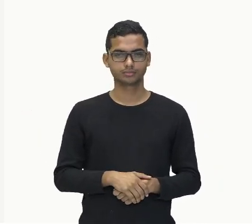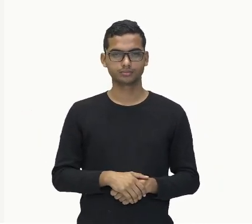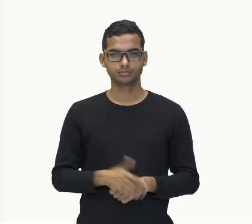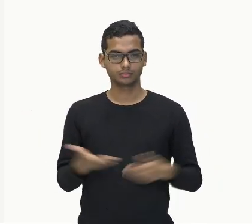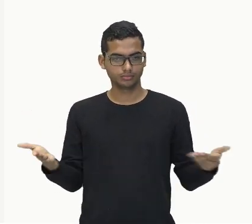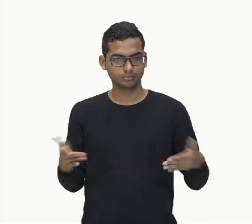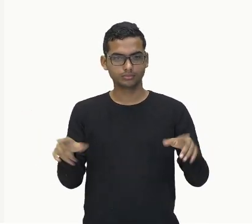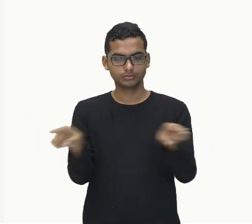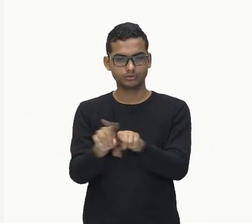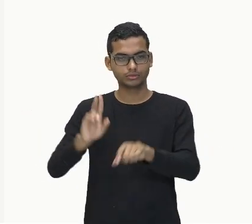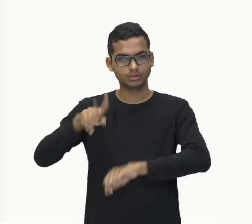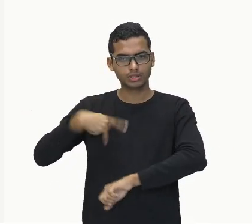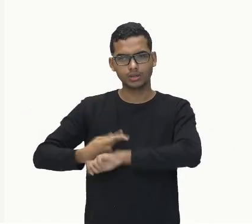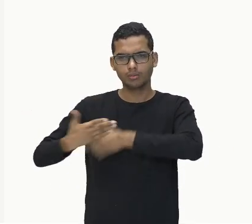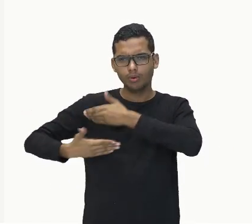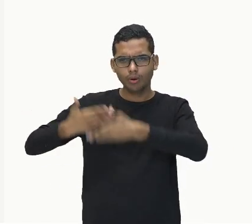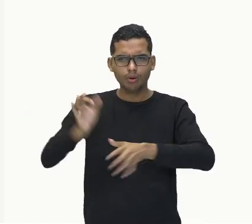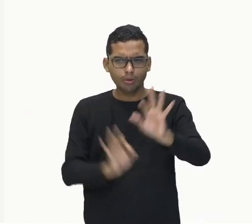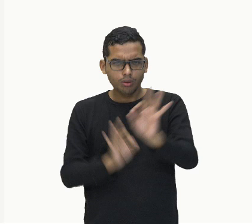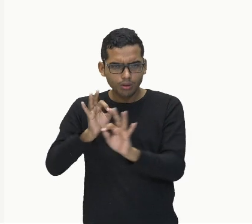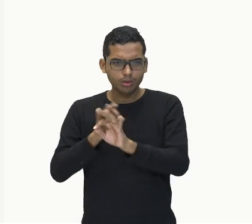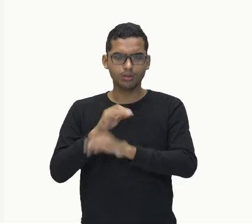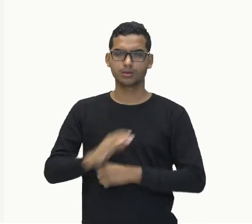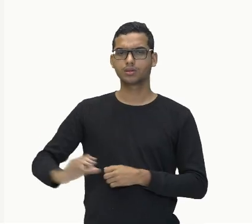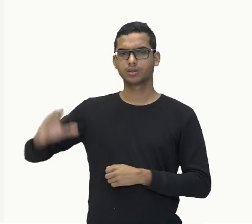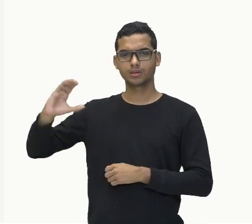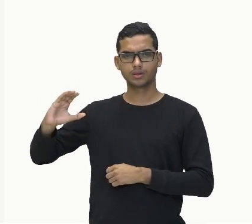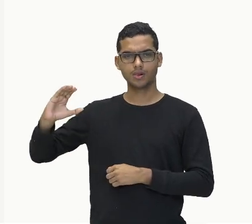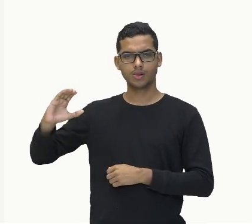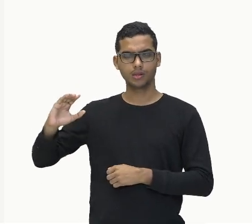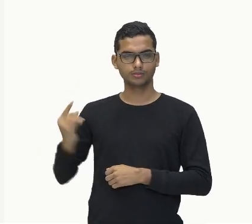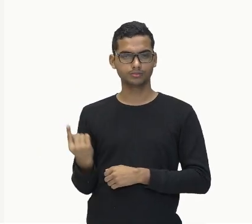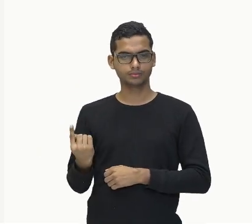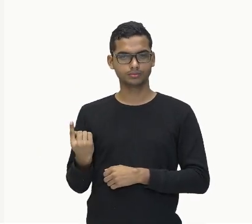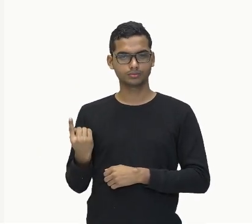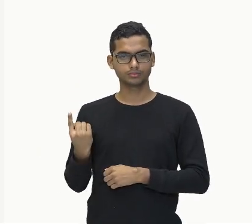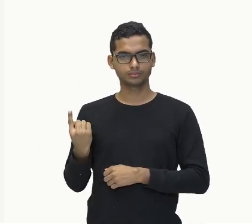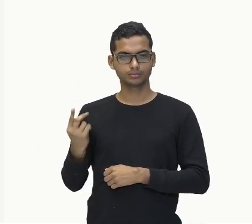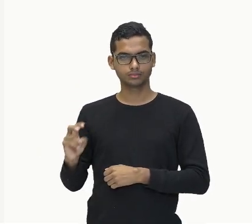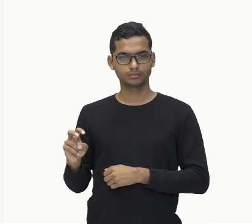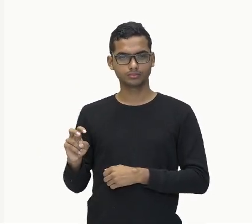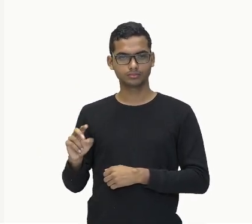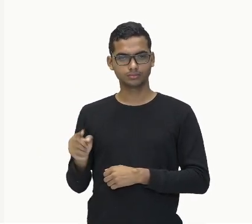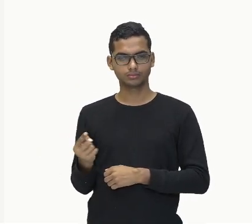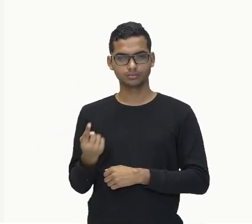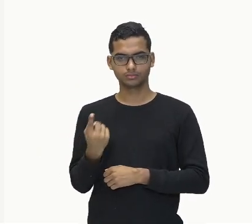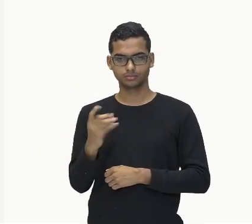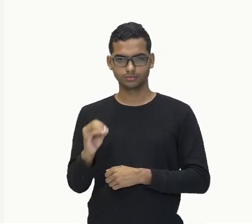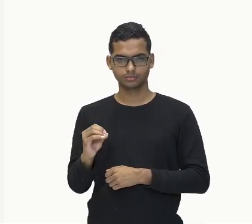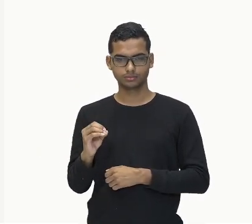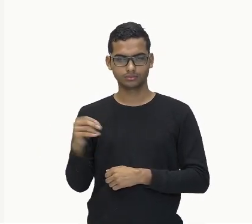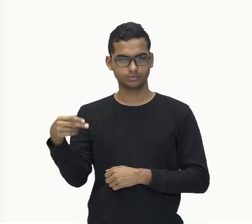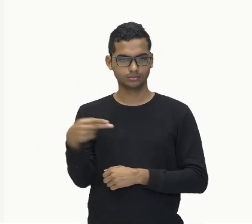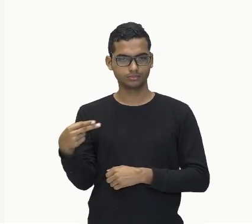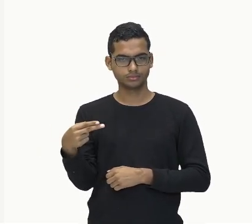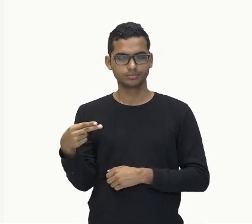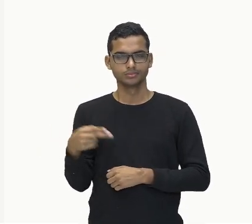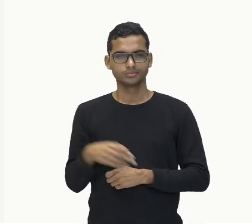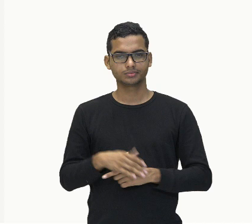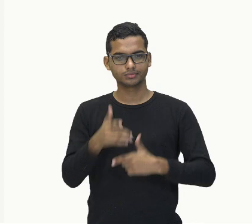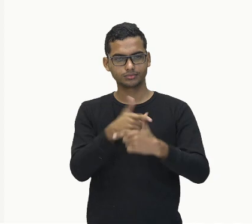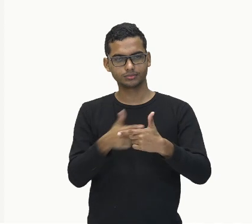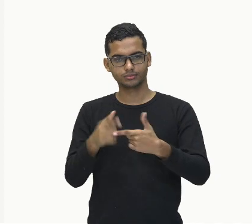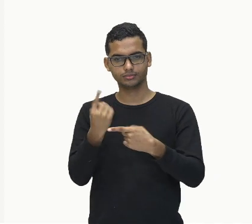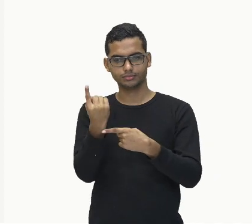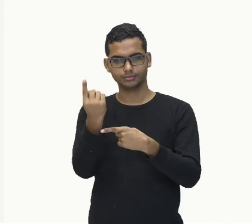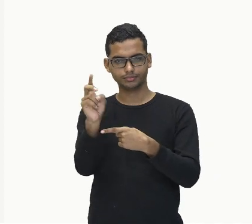gente desenvolve o 15 fatorial até o 10 fatorial. O 10 fatorial, aqui